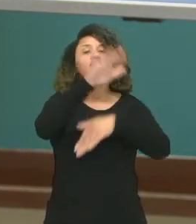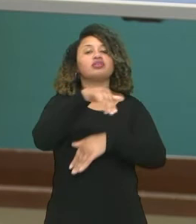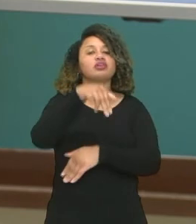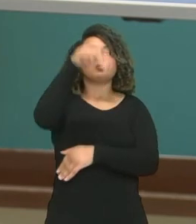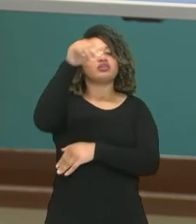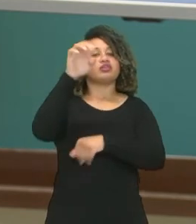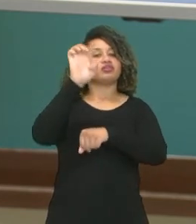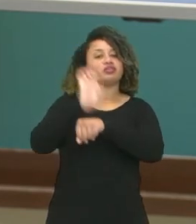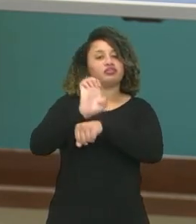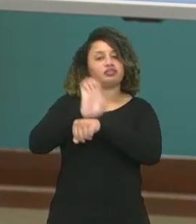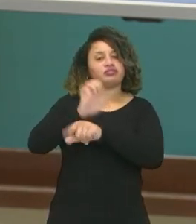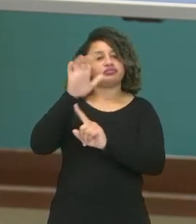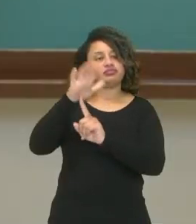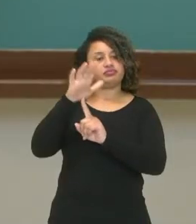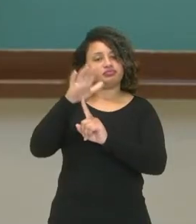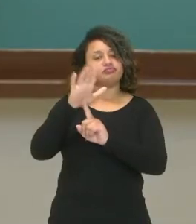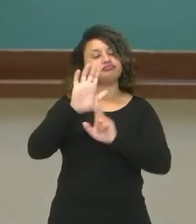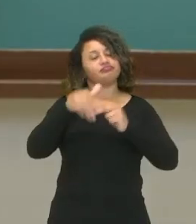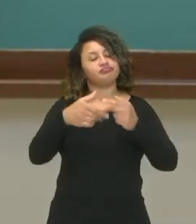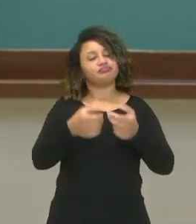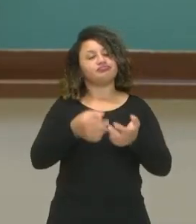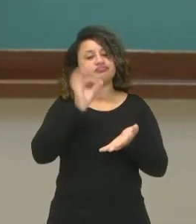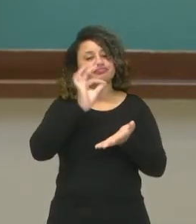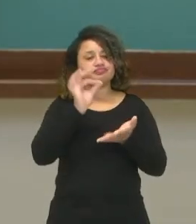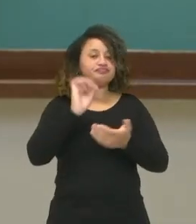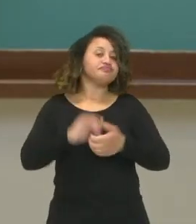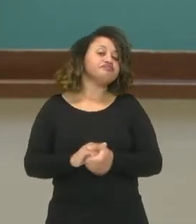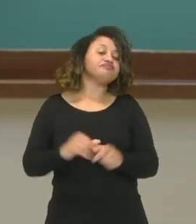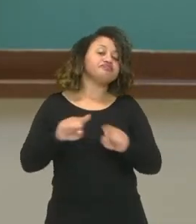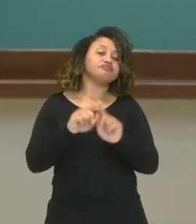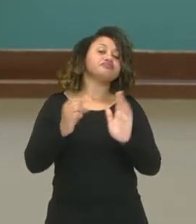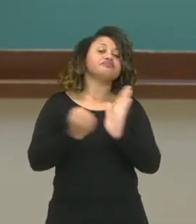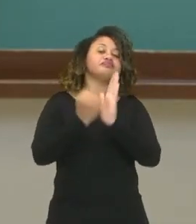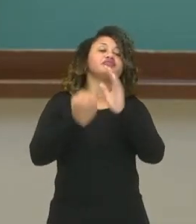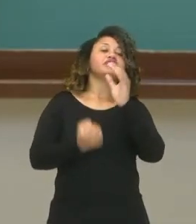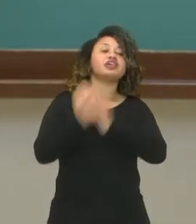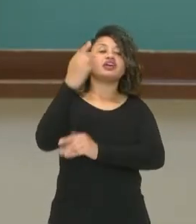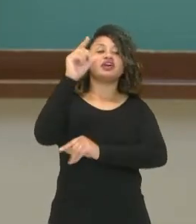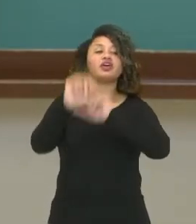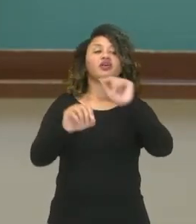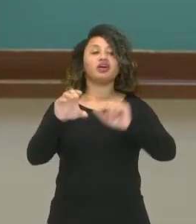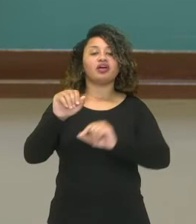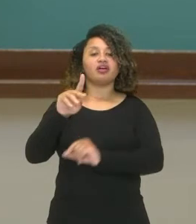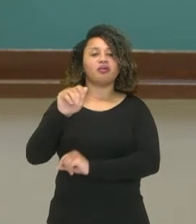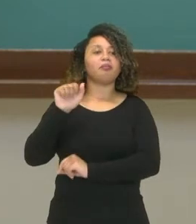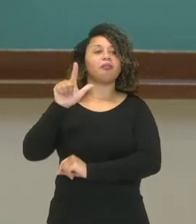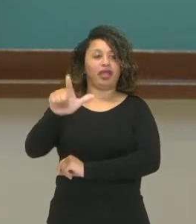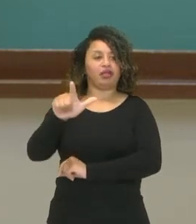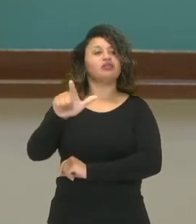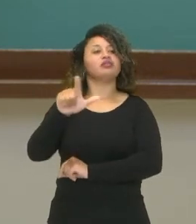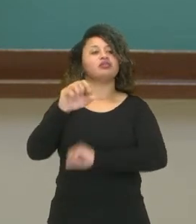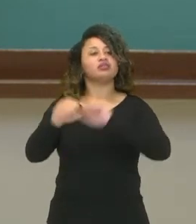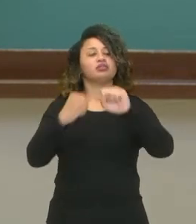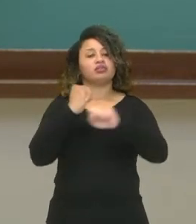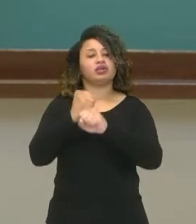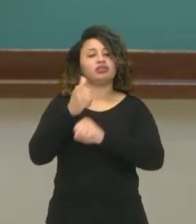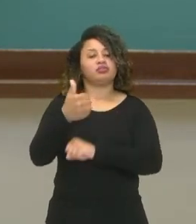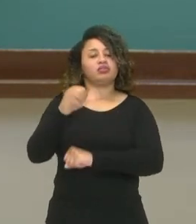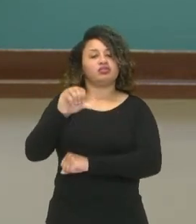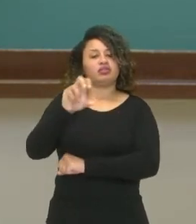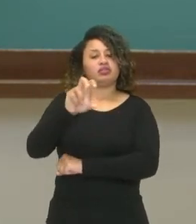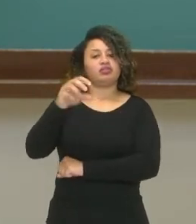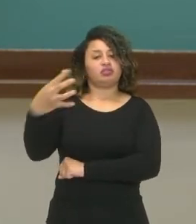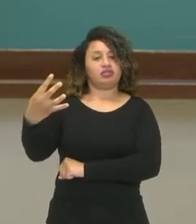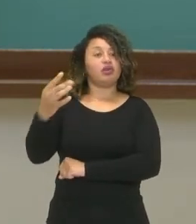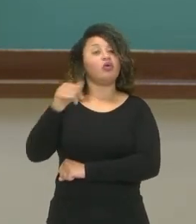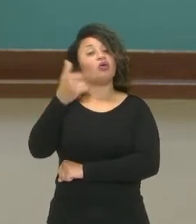produção do café. Esse período também marca a criação da Copel, por exemplo, em 1954. Outro